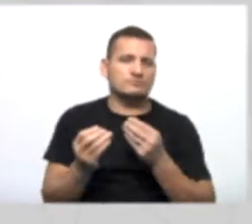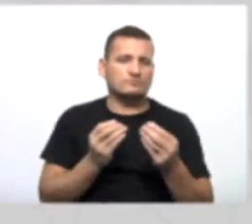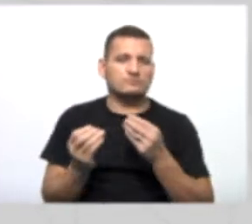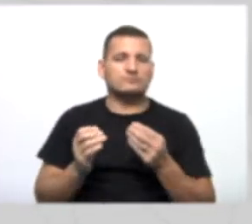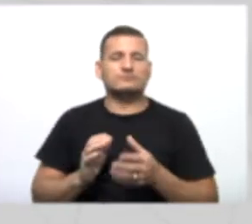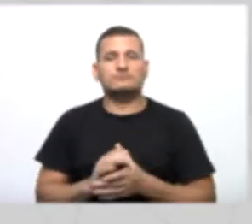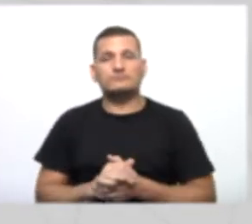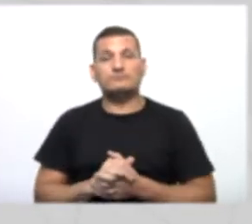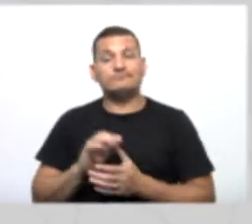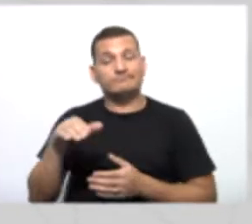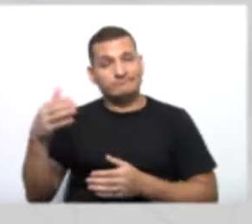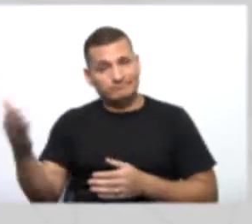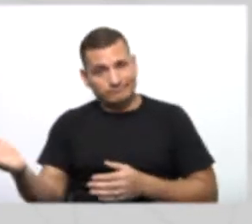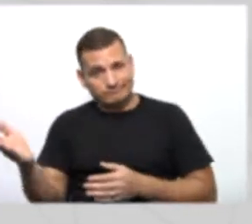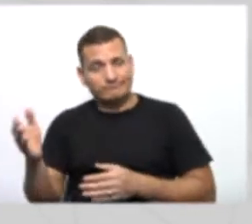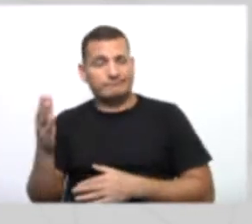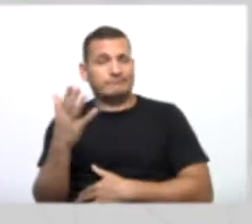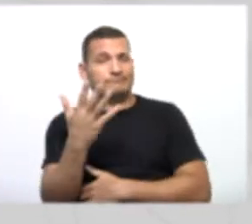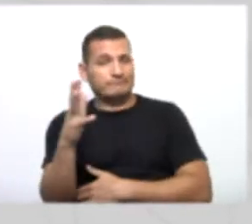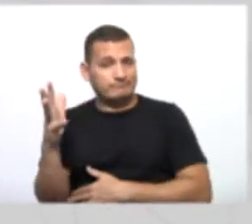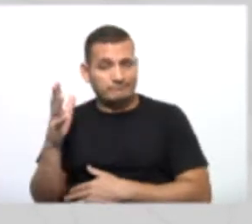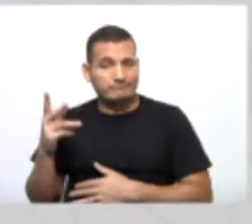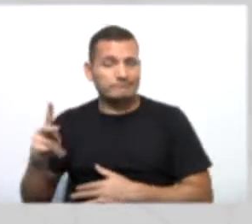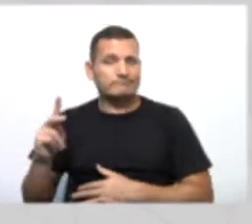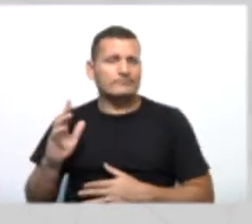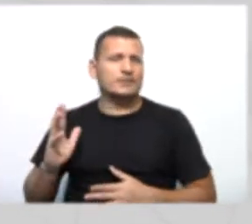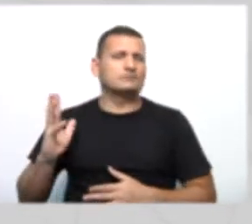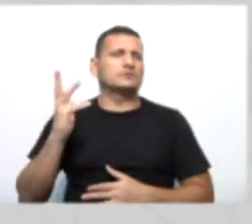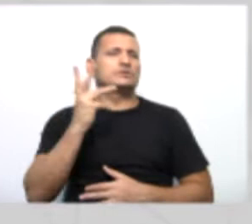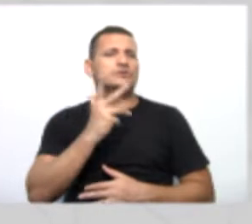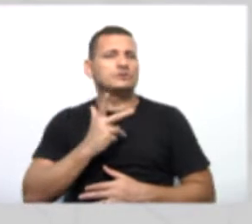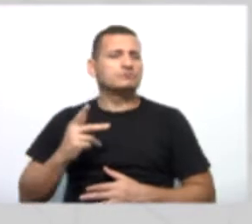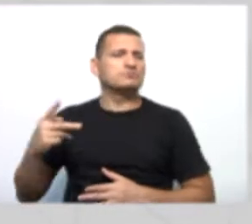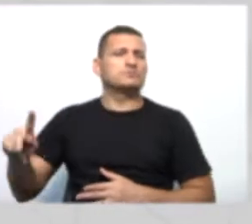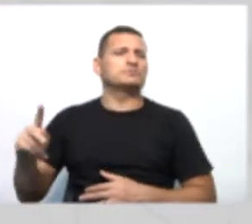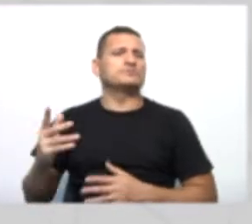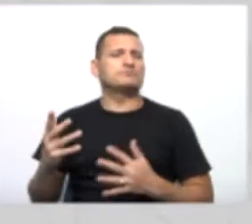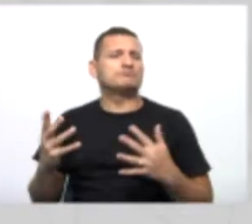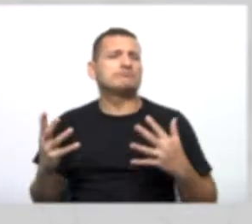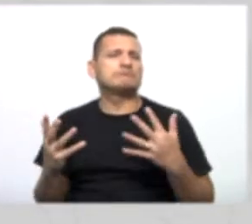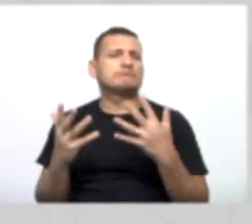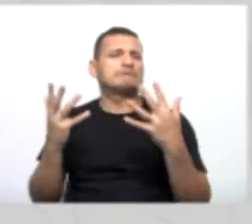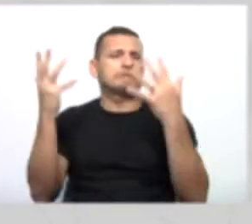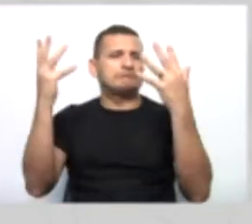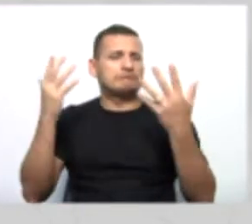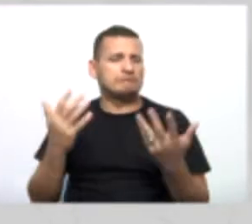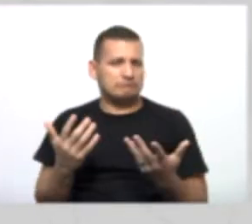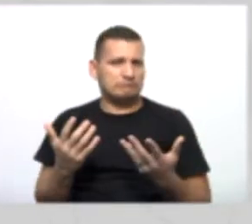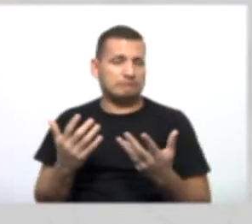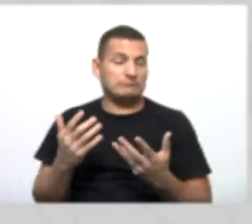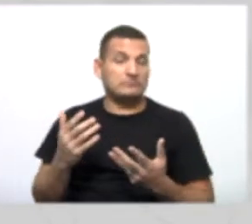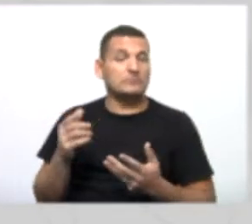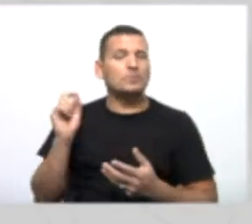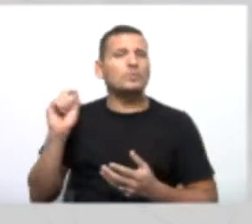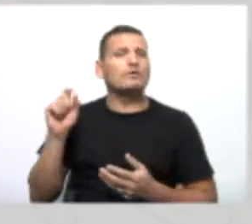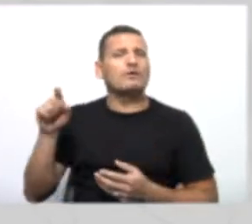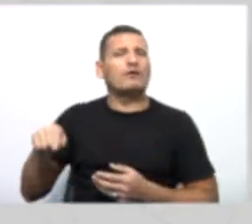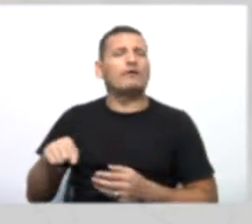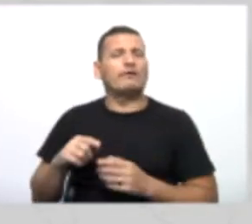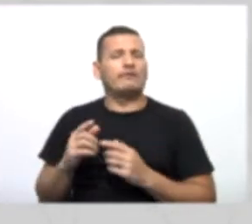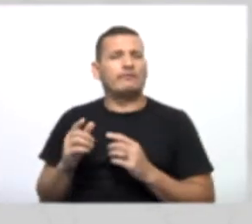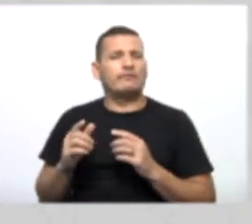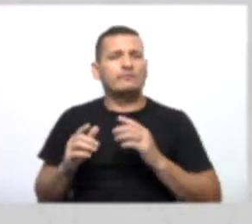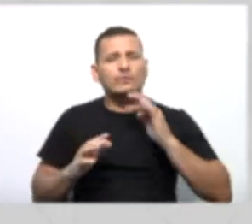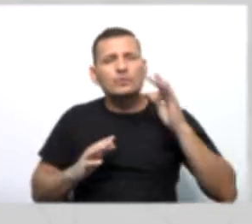outro lado, a natureza com toda a sua exuberância e riqueza, sendo a fonte para todas as ações